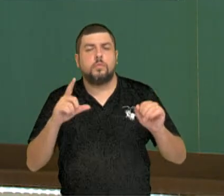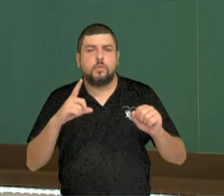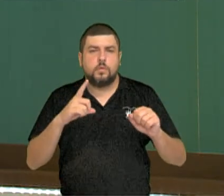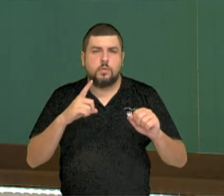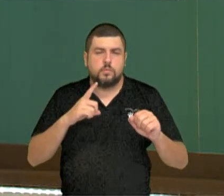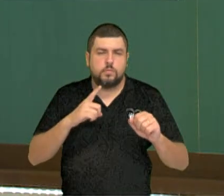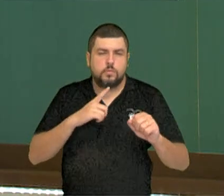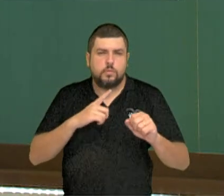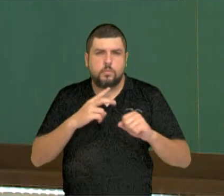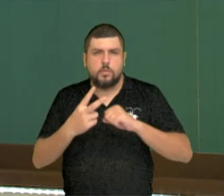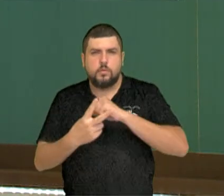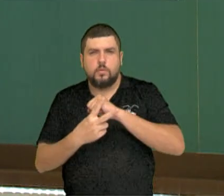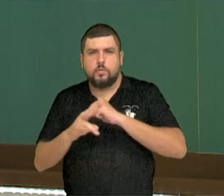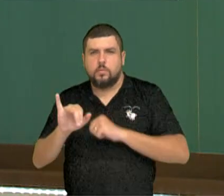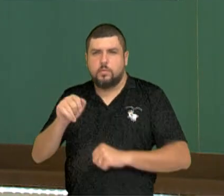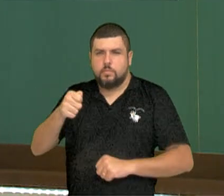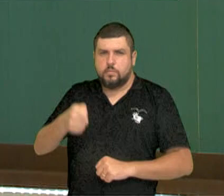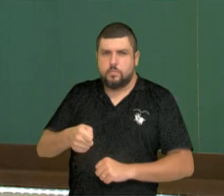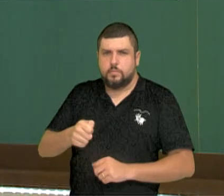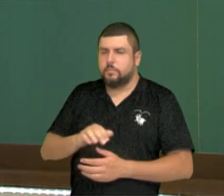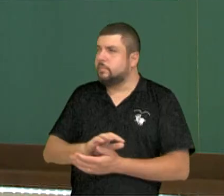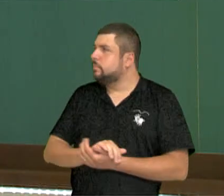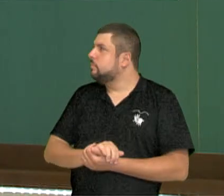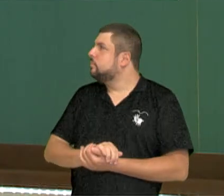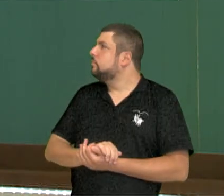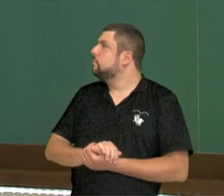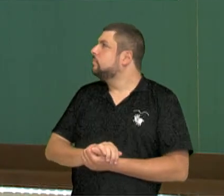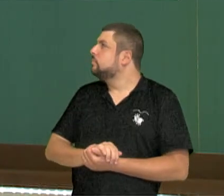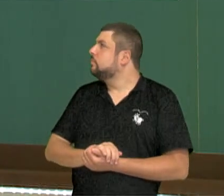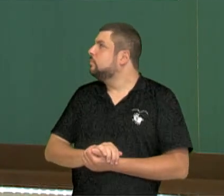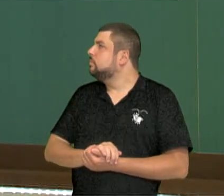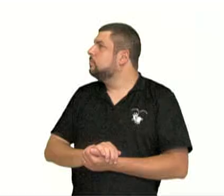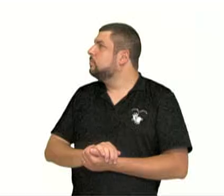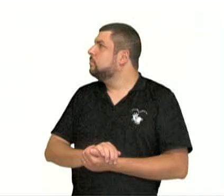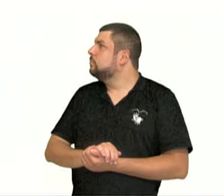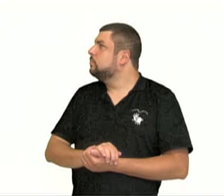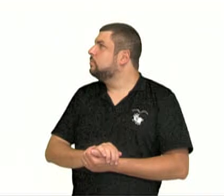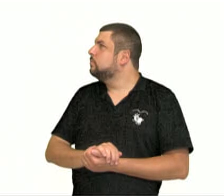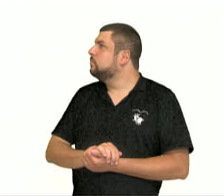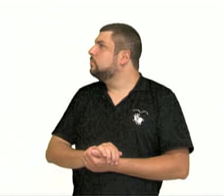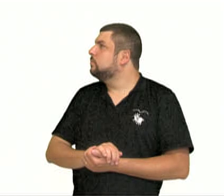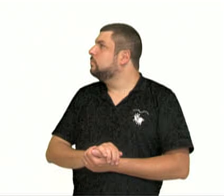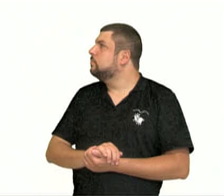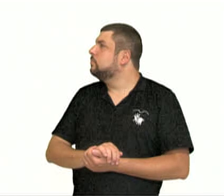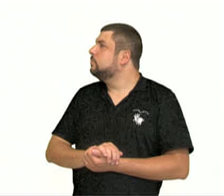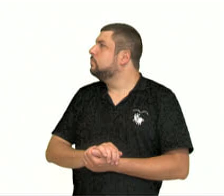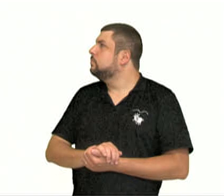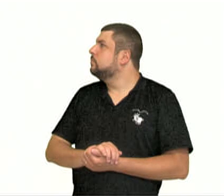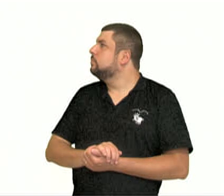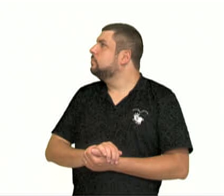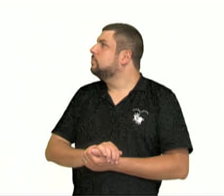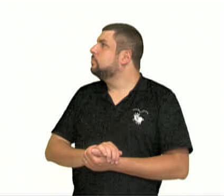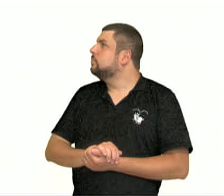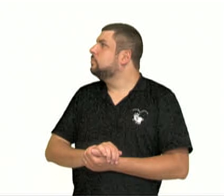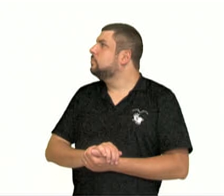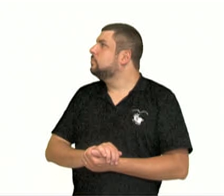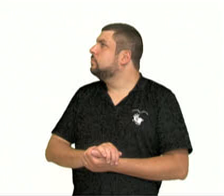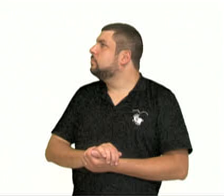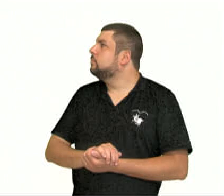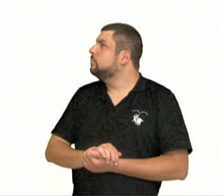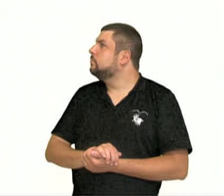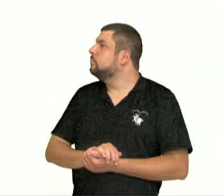aula. No dejes de hacer actividad física. ¿Por quê? Por lo menos camina una hora